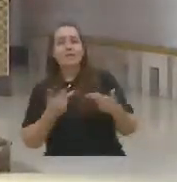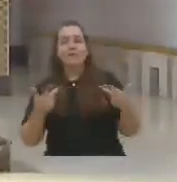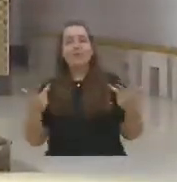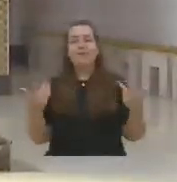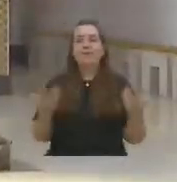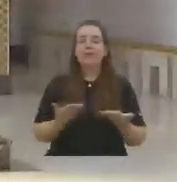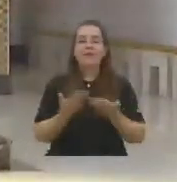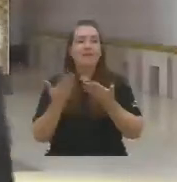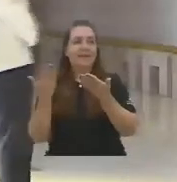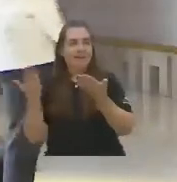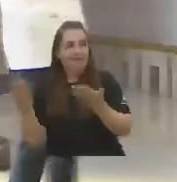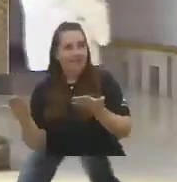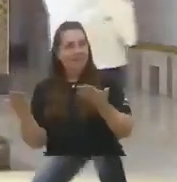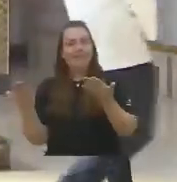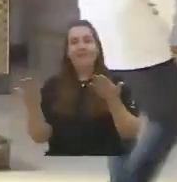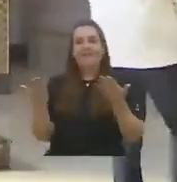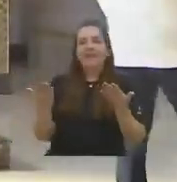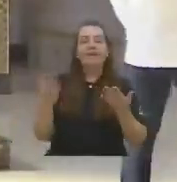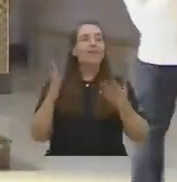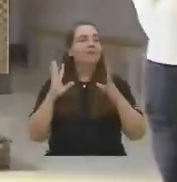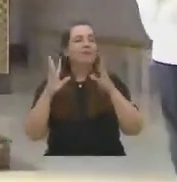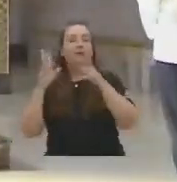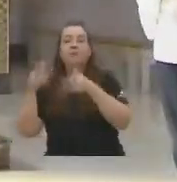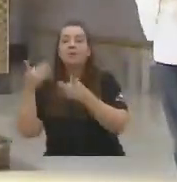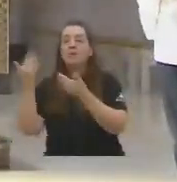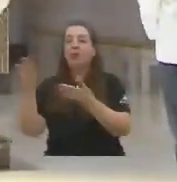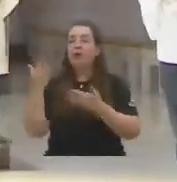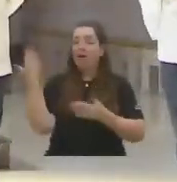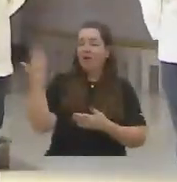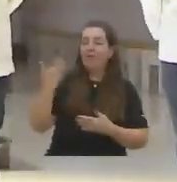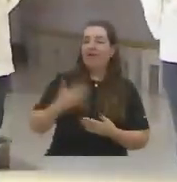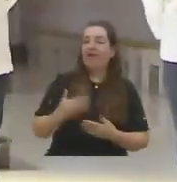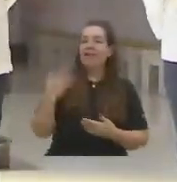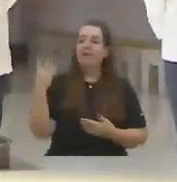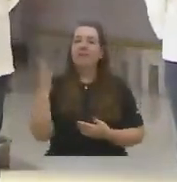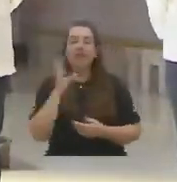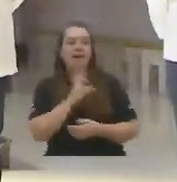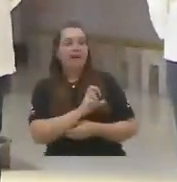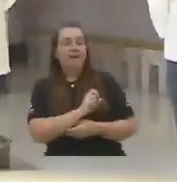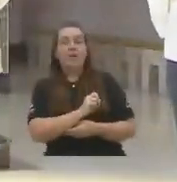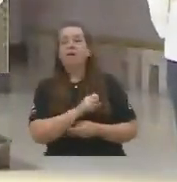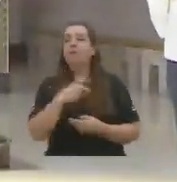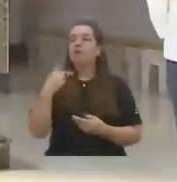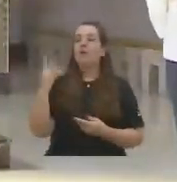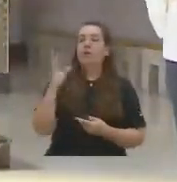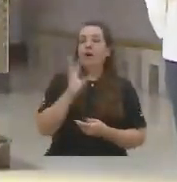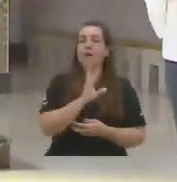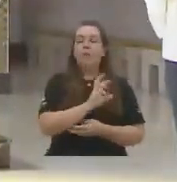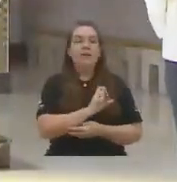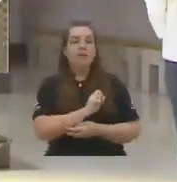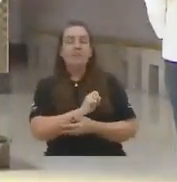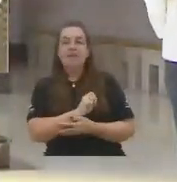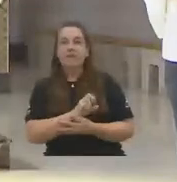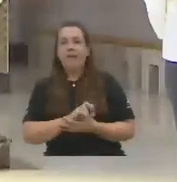todas as coisas, o que nos prova o